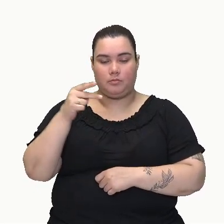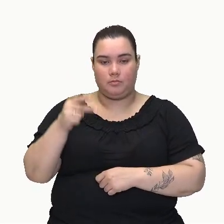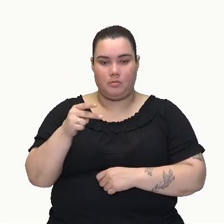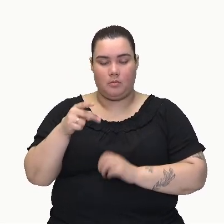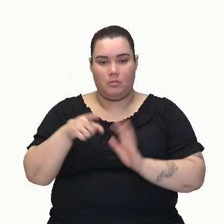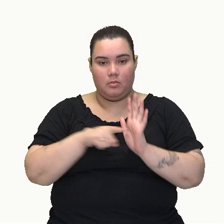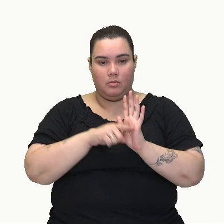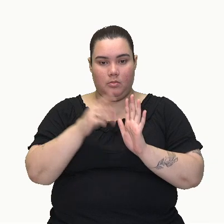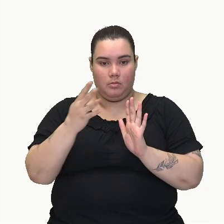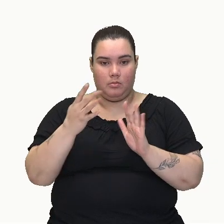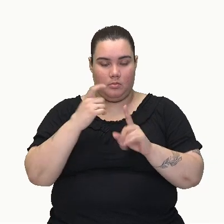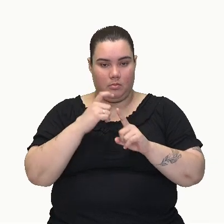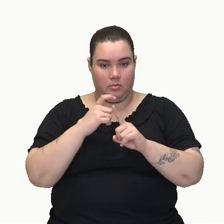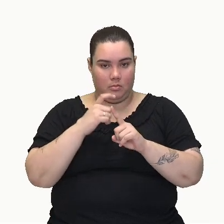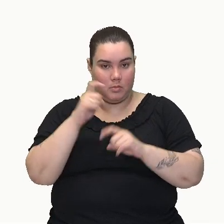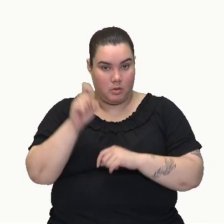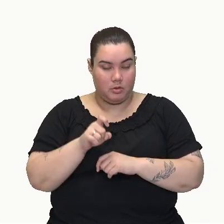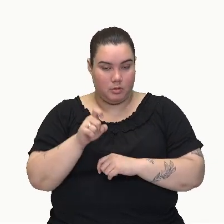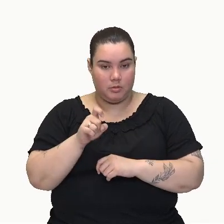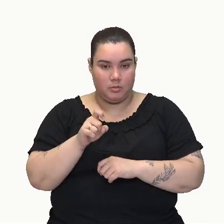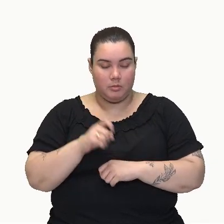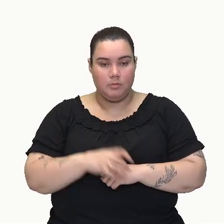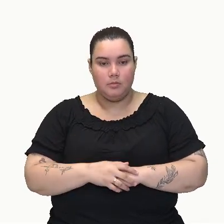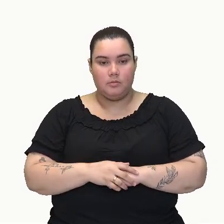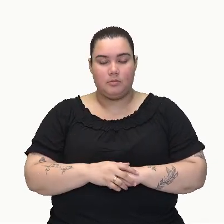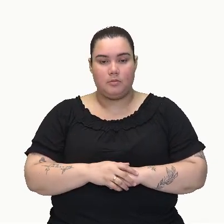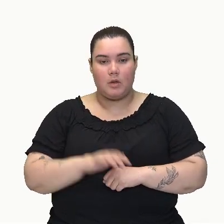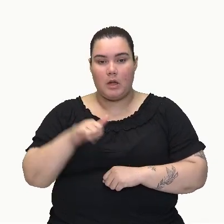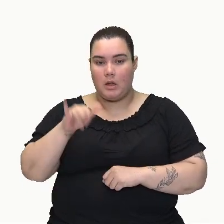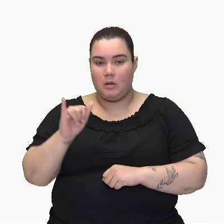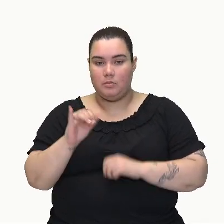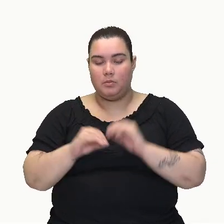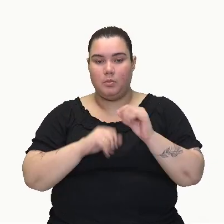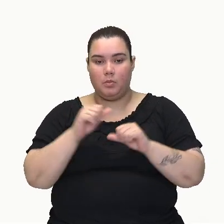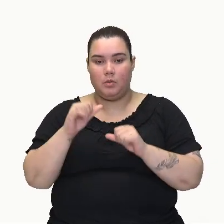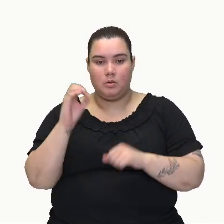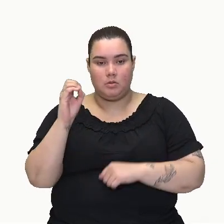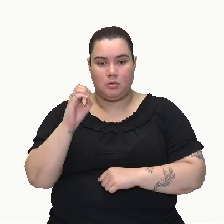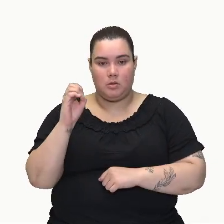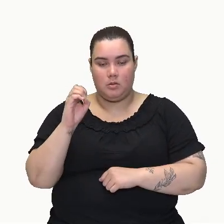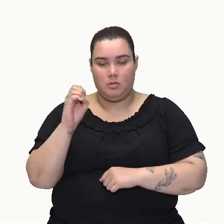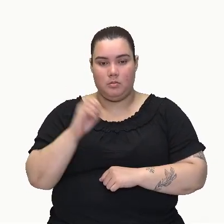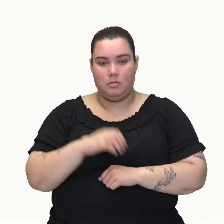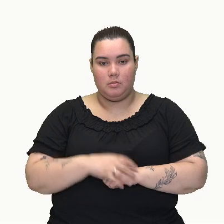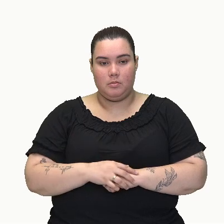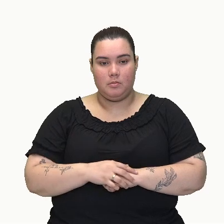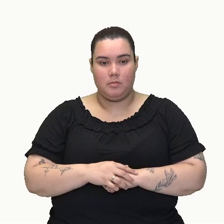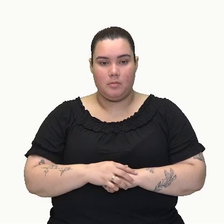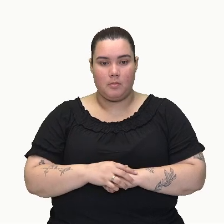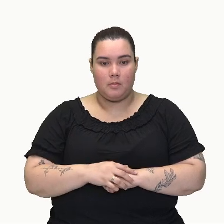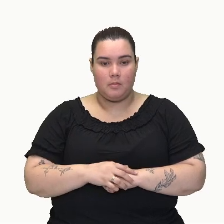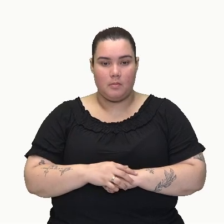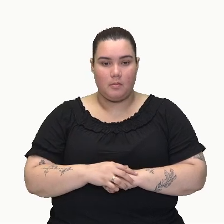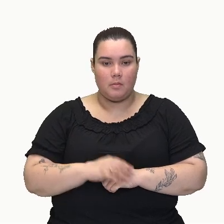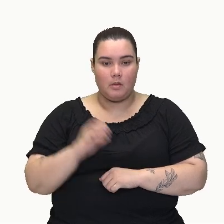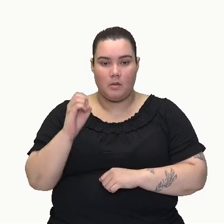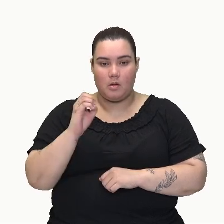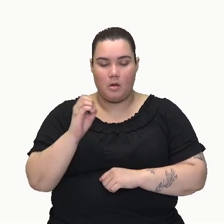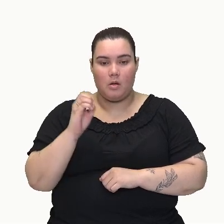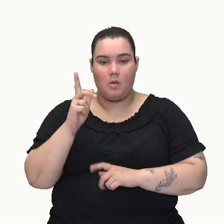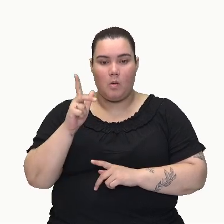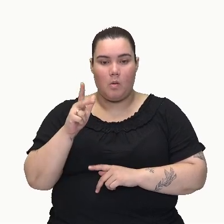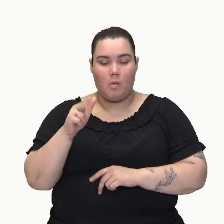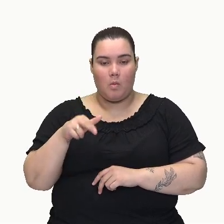menos 4x. Então, no lugar de y, nós vamos colocar quem? 0, né? Vai ficar x ao